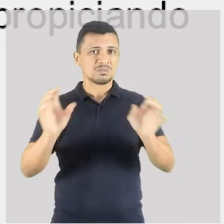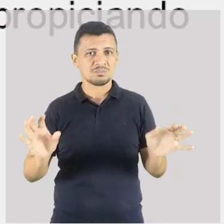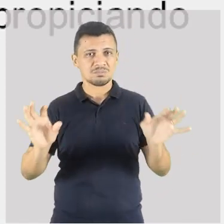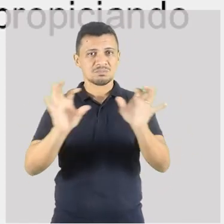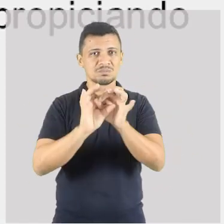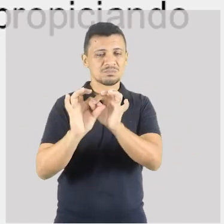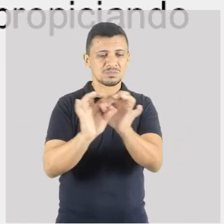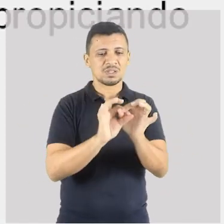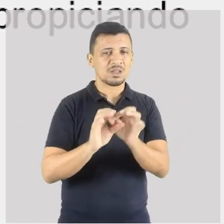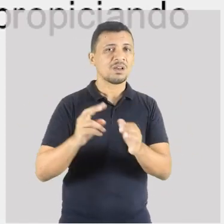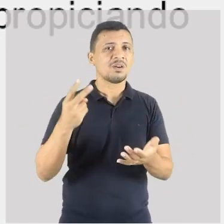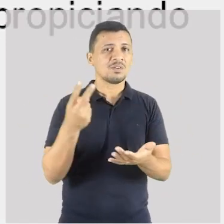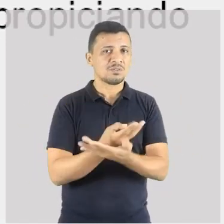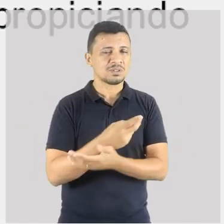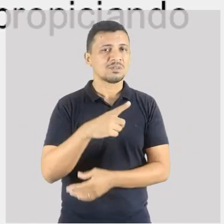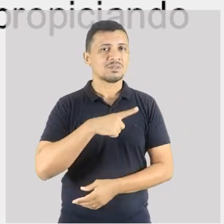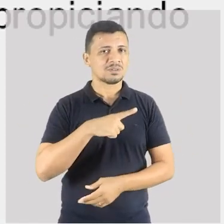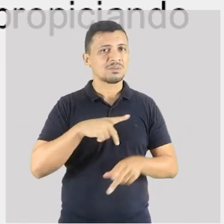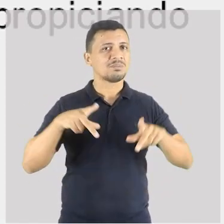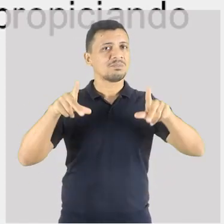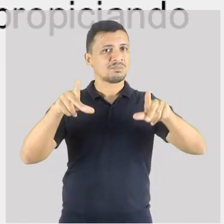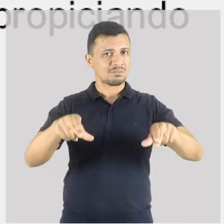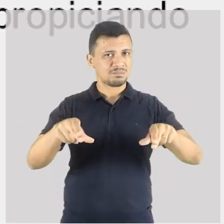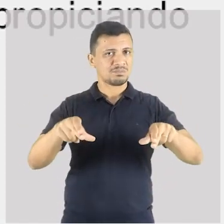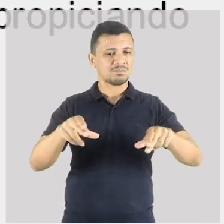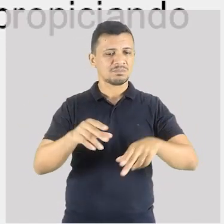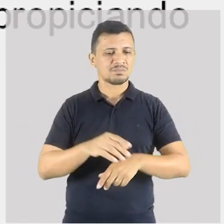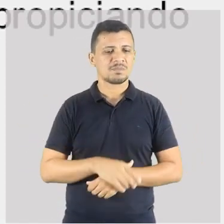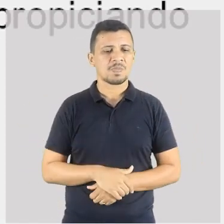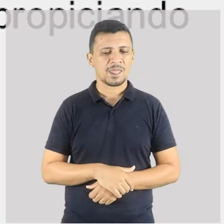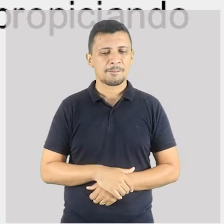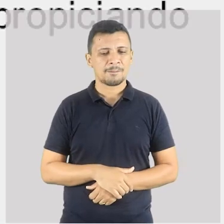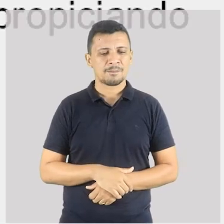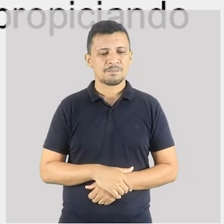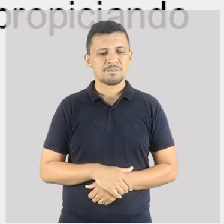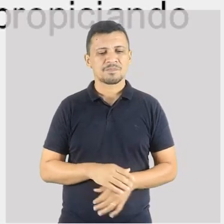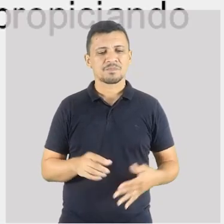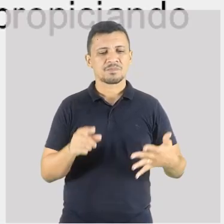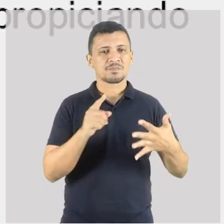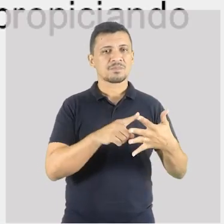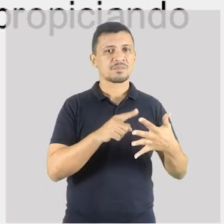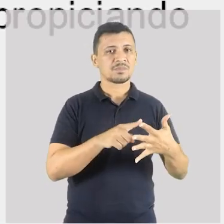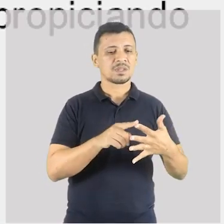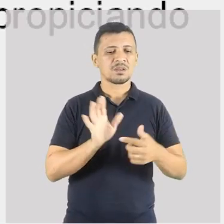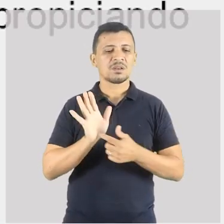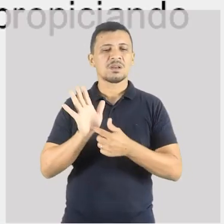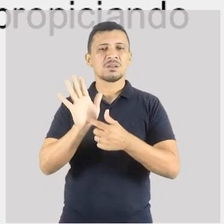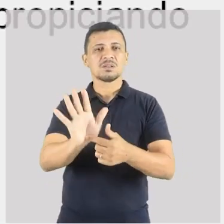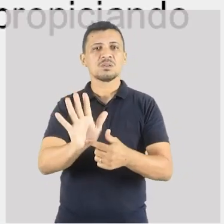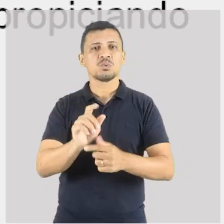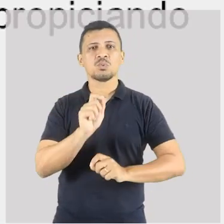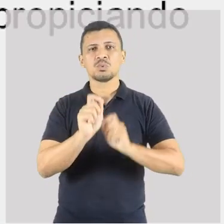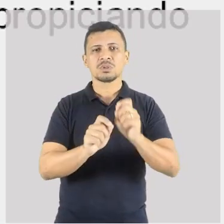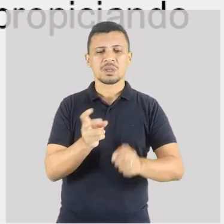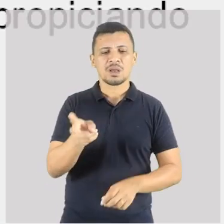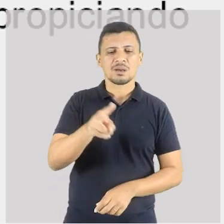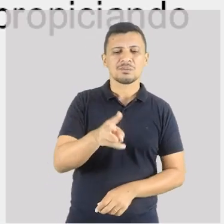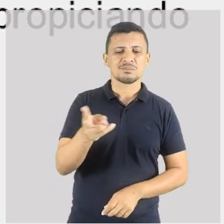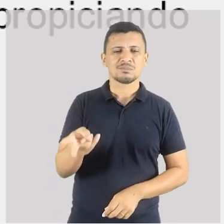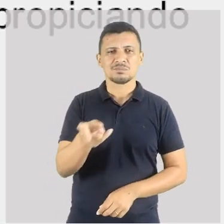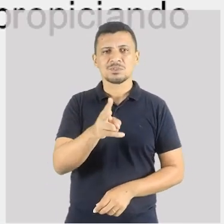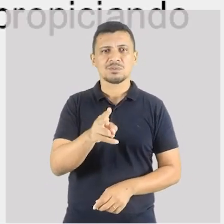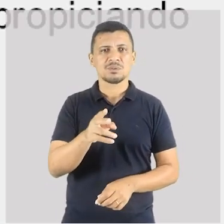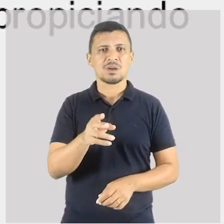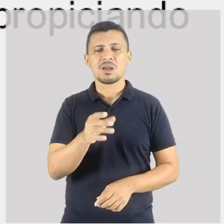fatos coexistentes que estão associados, ligados entre si, realce as alternativas do